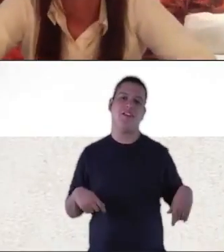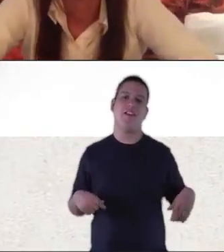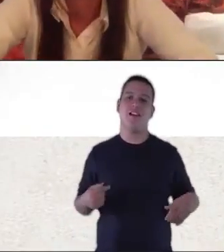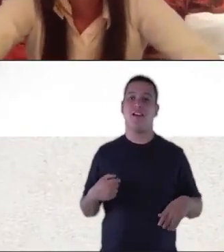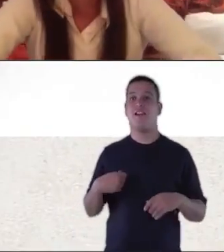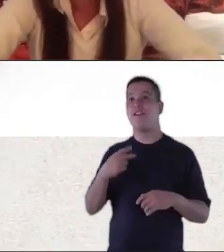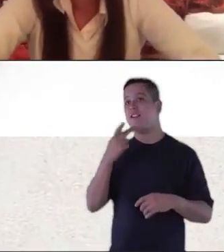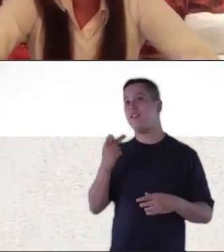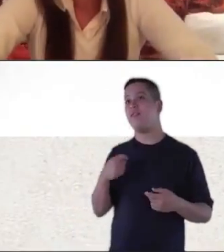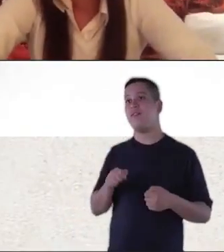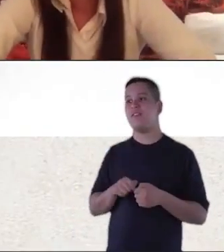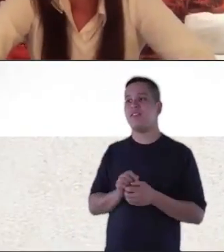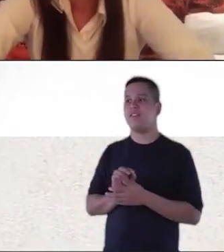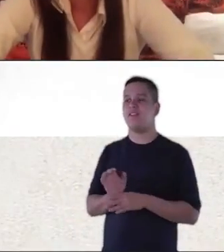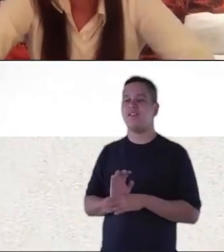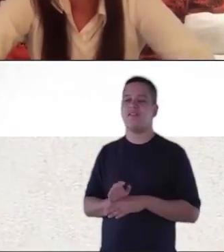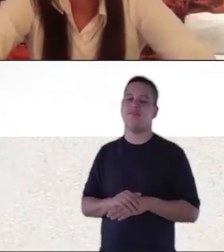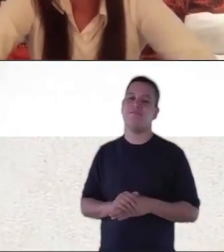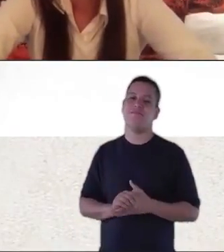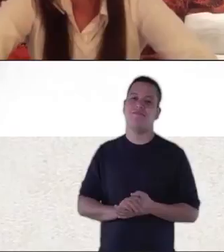roteiro e tal.